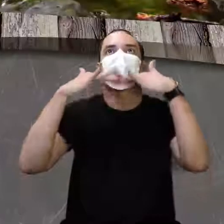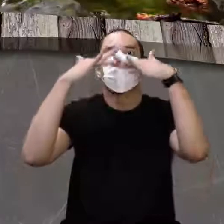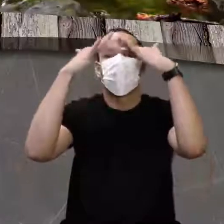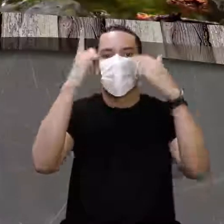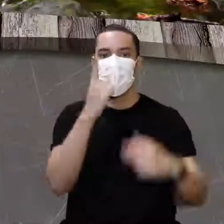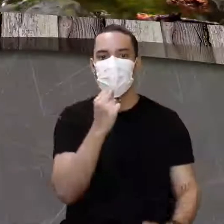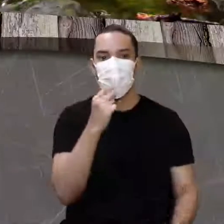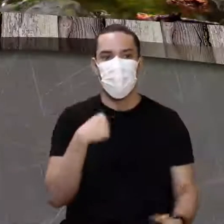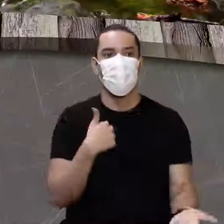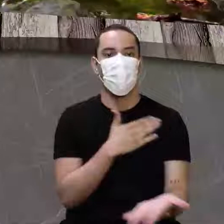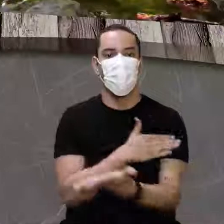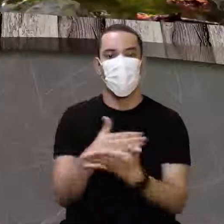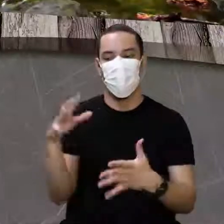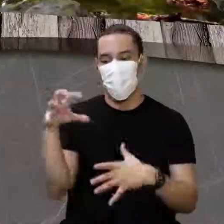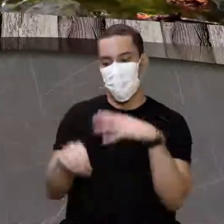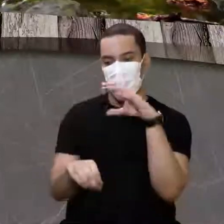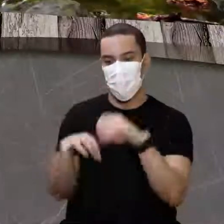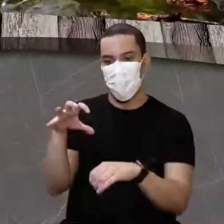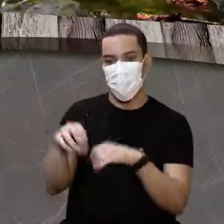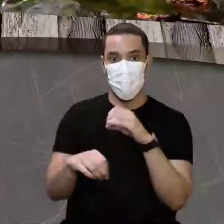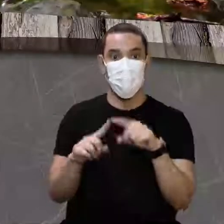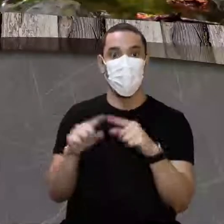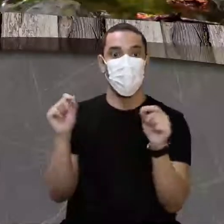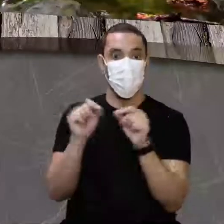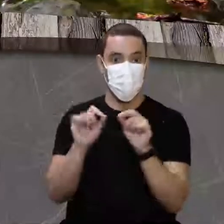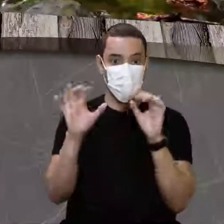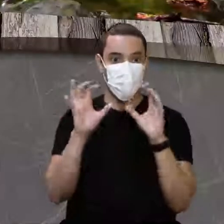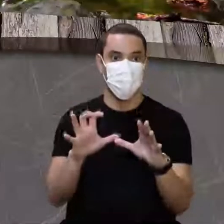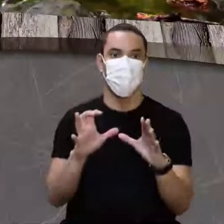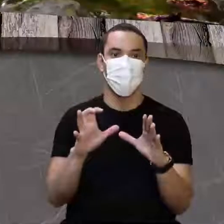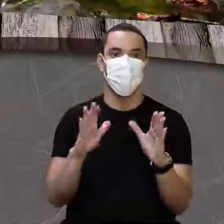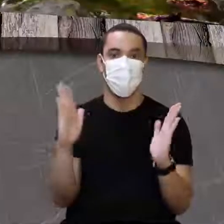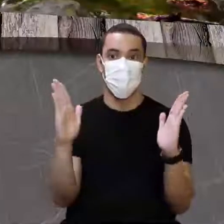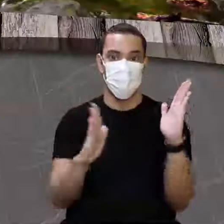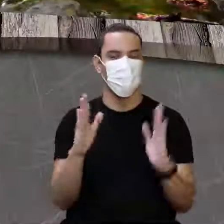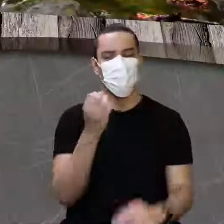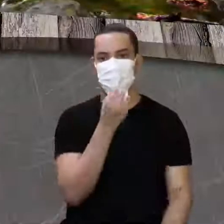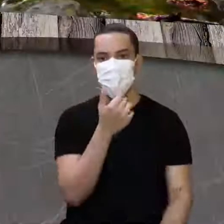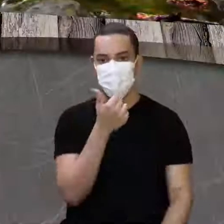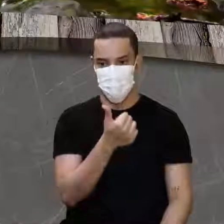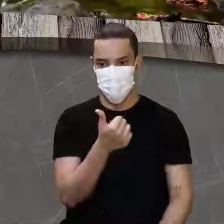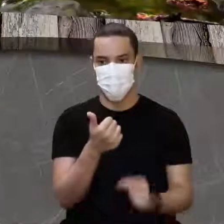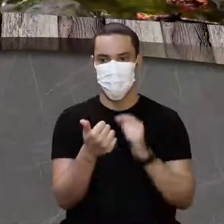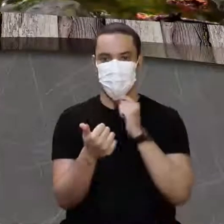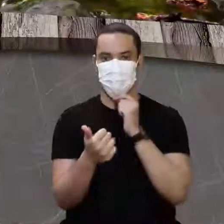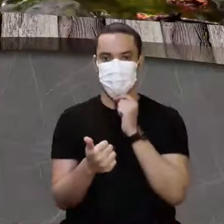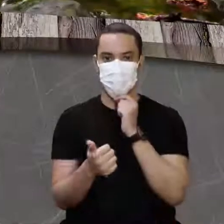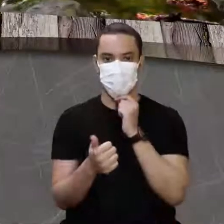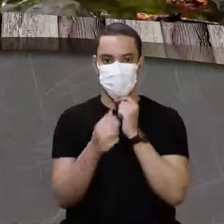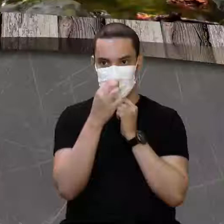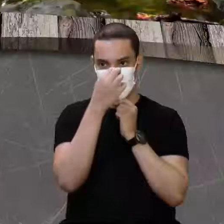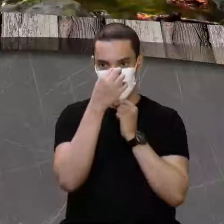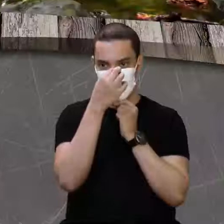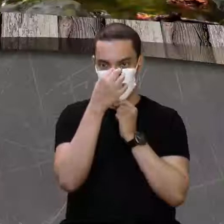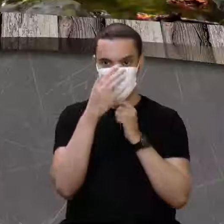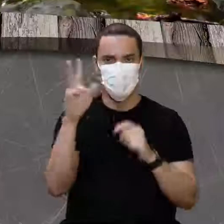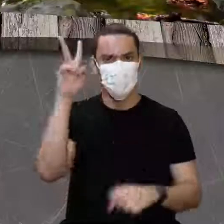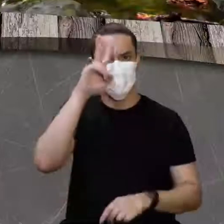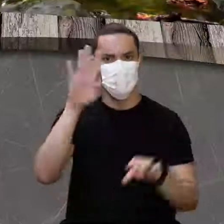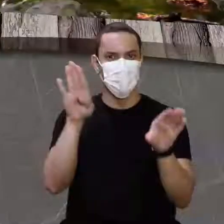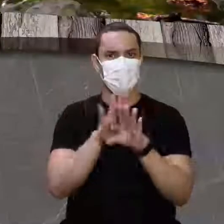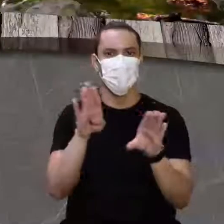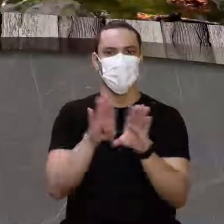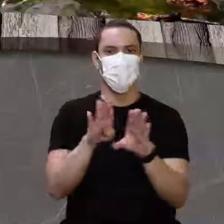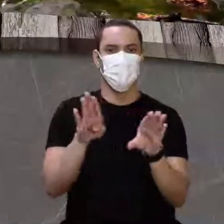se alimentar, tá? Mas eles fazem esses processos aí também muito bem. Aí a gente lembra também do nosso peixe-boi.